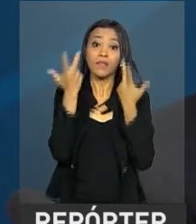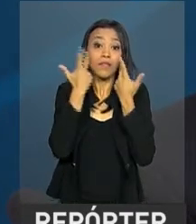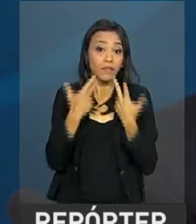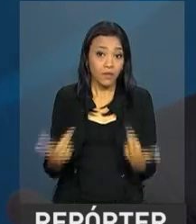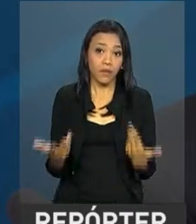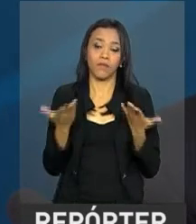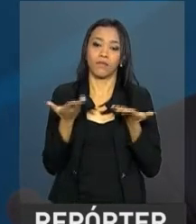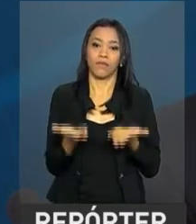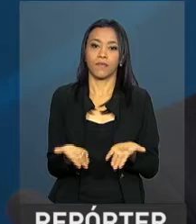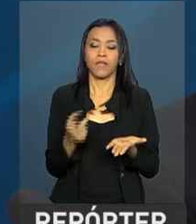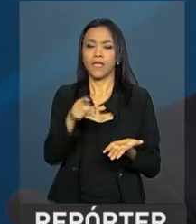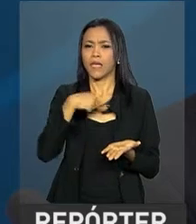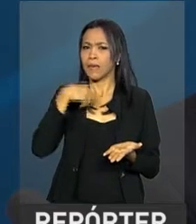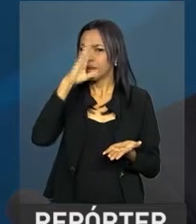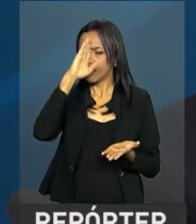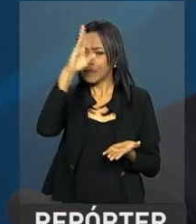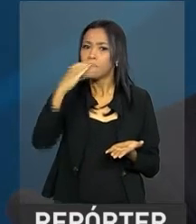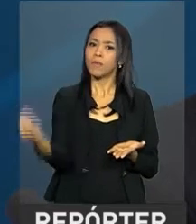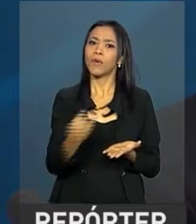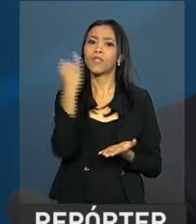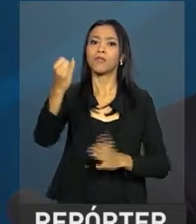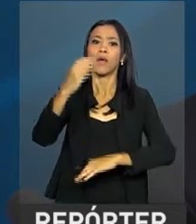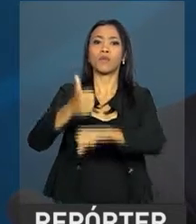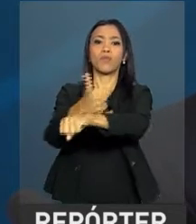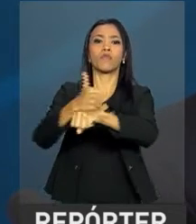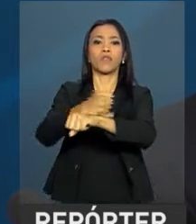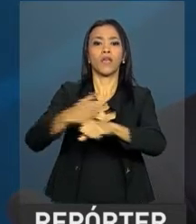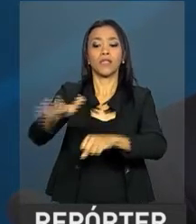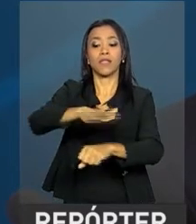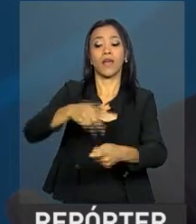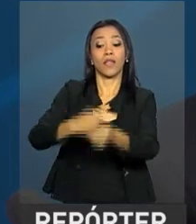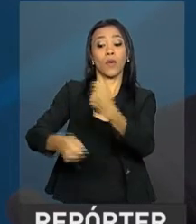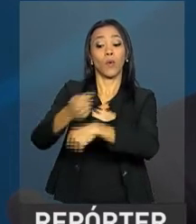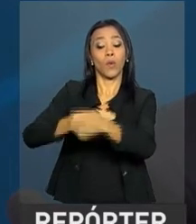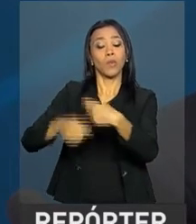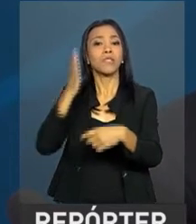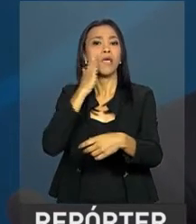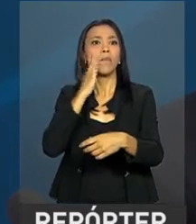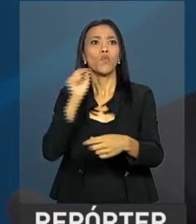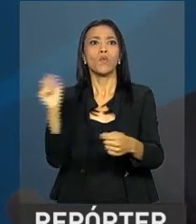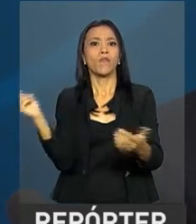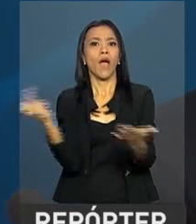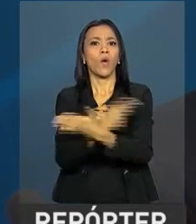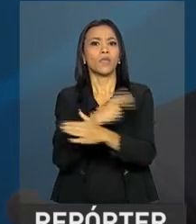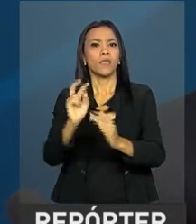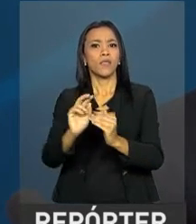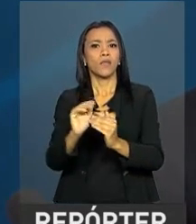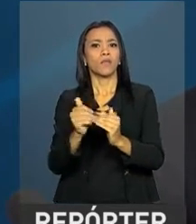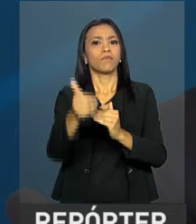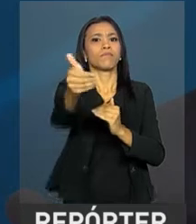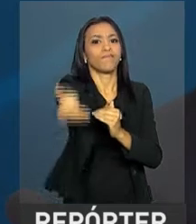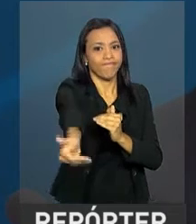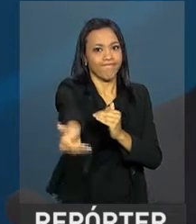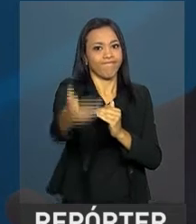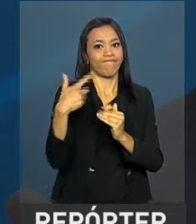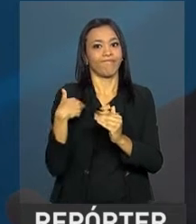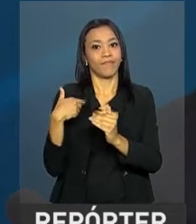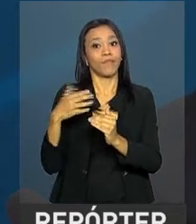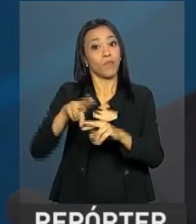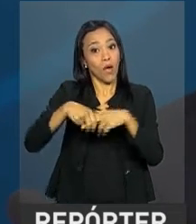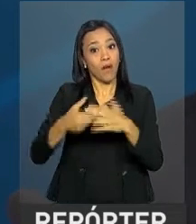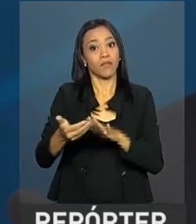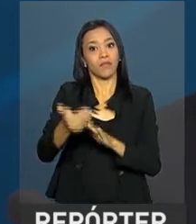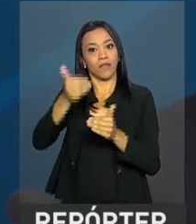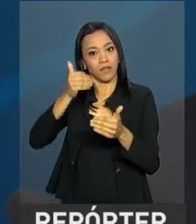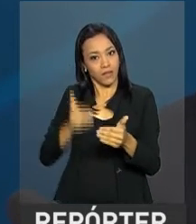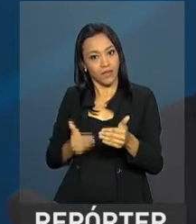que é fundamental para os agentes econômicos, que é previsibilidade. Trará confiança, que nós esperamos